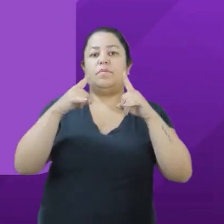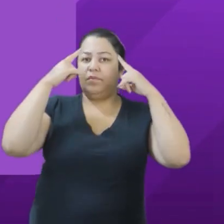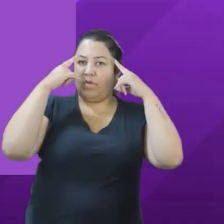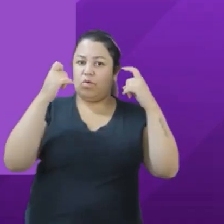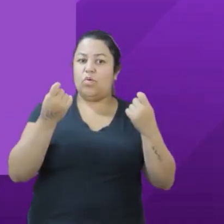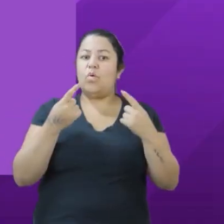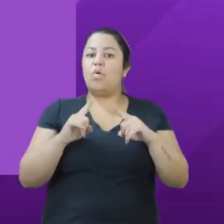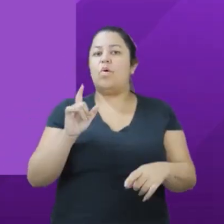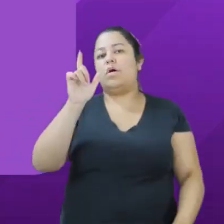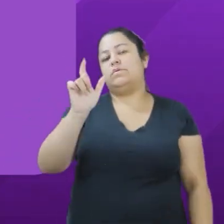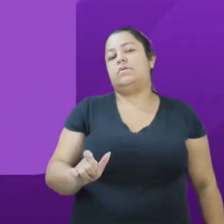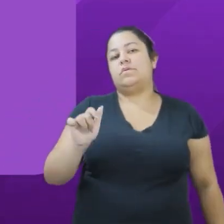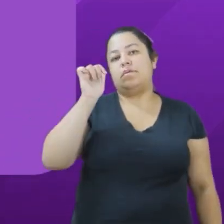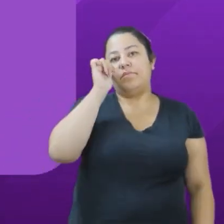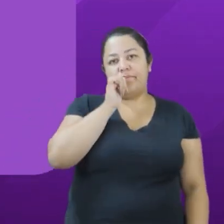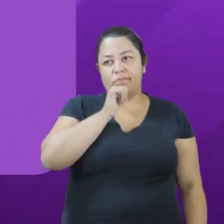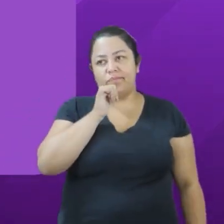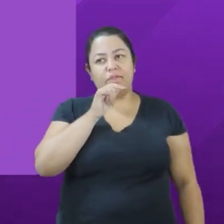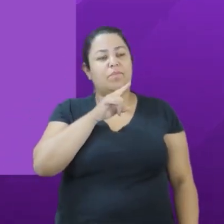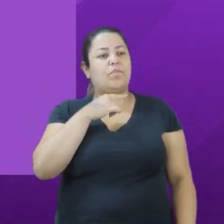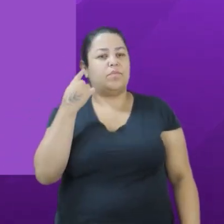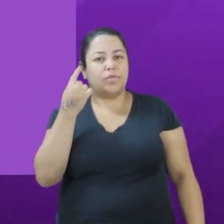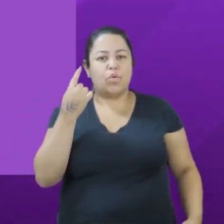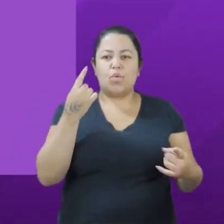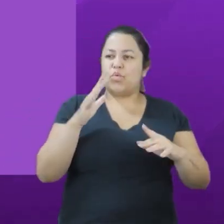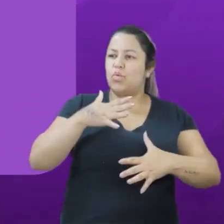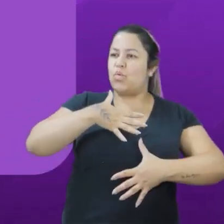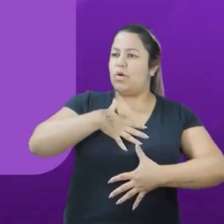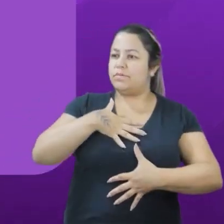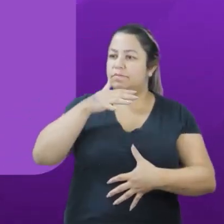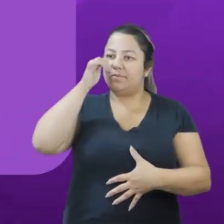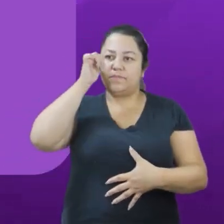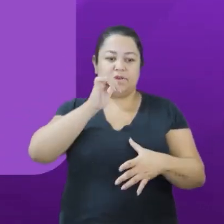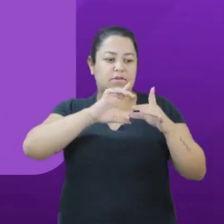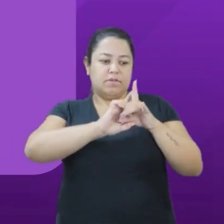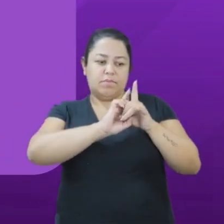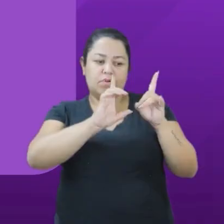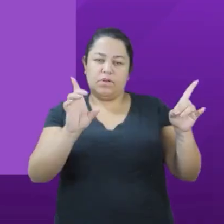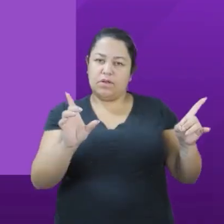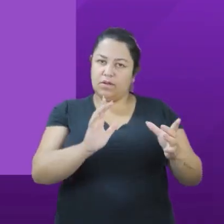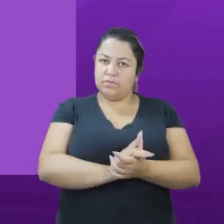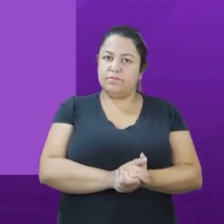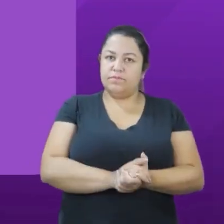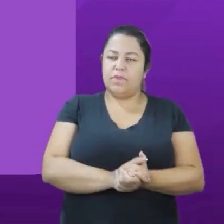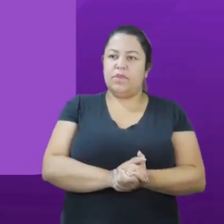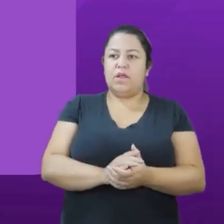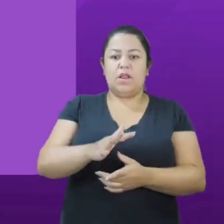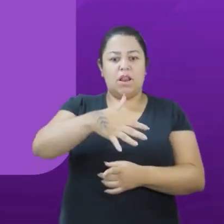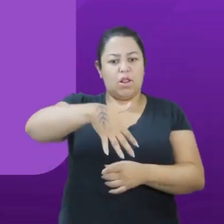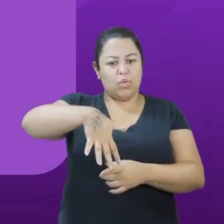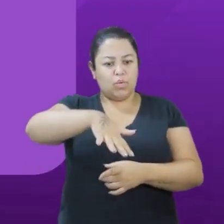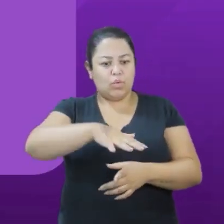contra a mulher, esse fenômeno de homicídio contra o corpo feminino, ele é democrático? Ele atinge a todas as